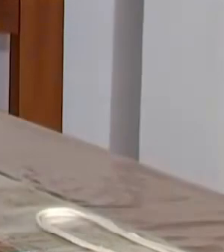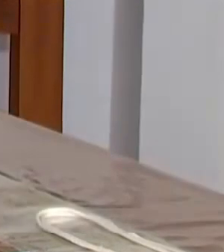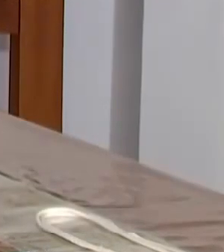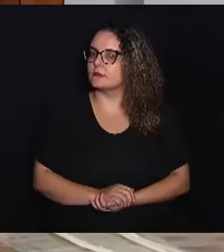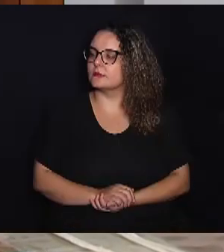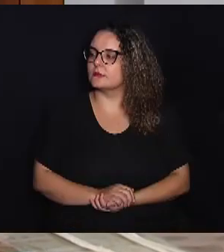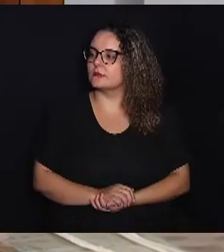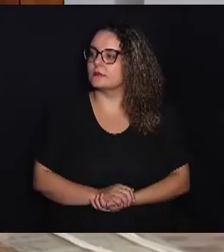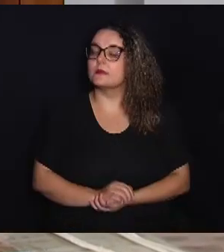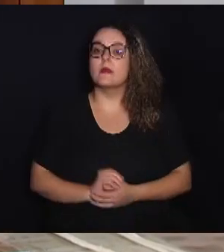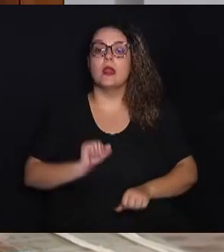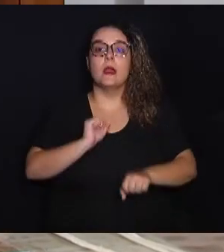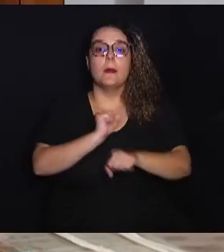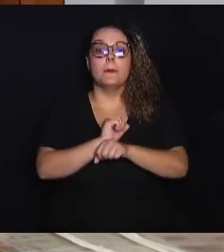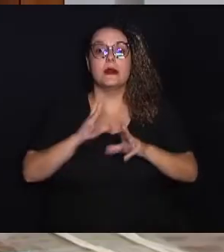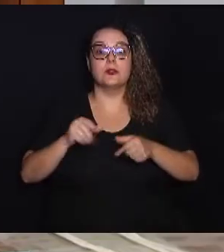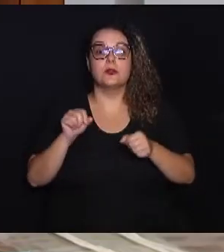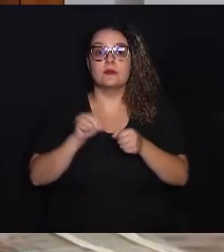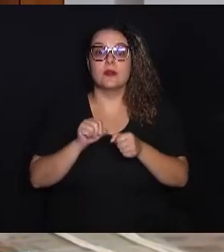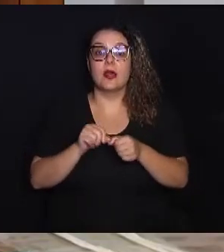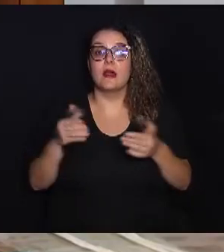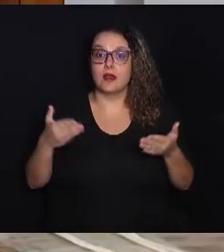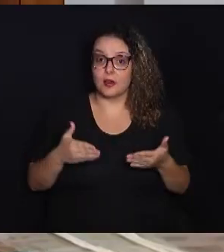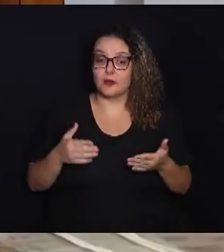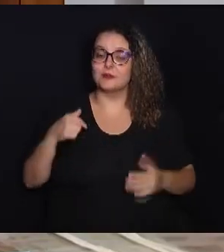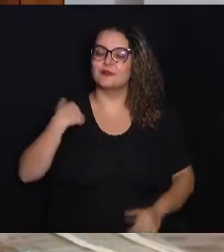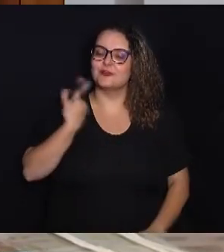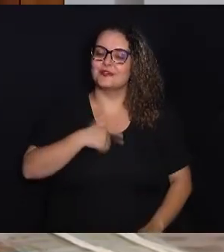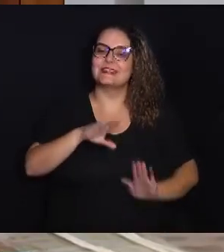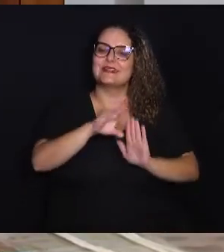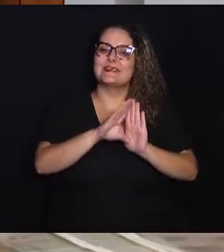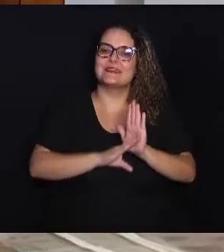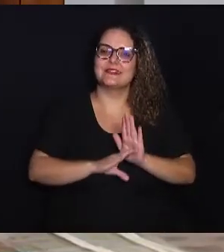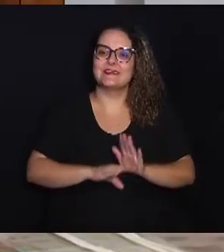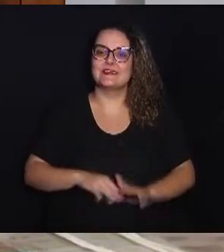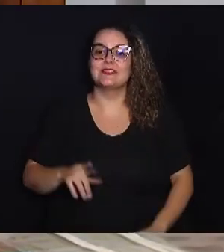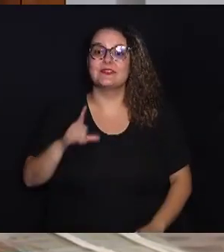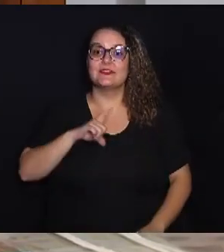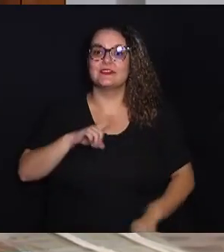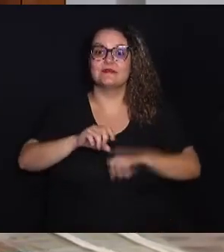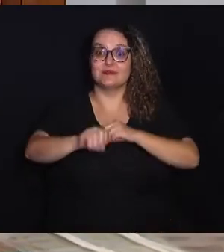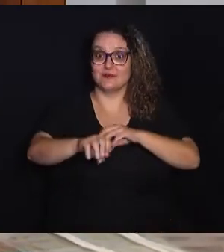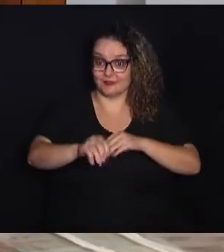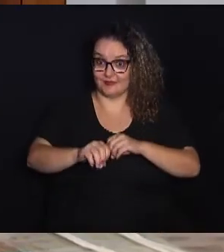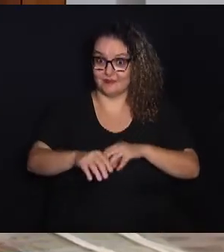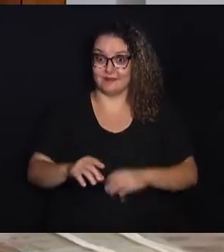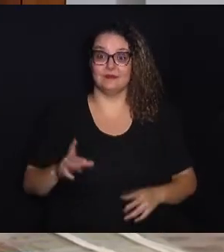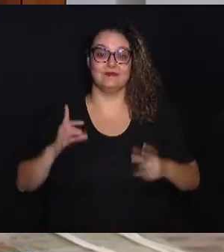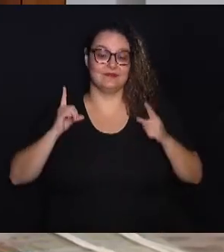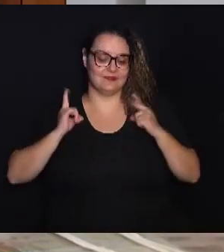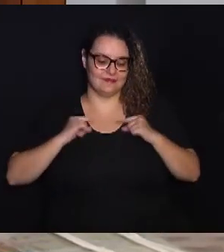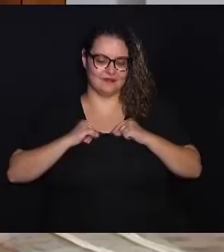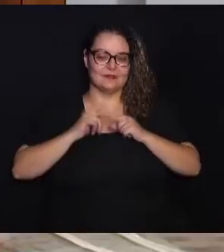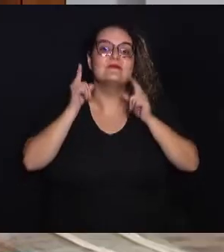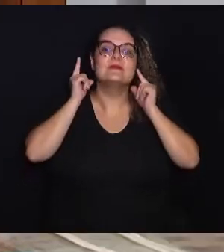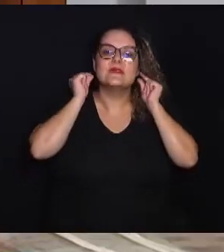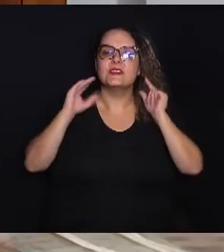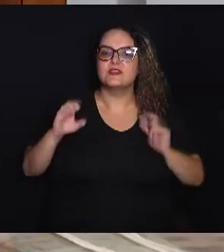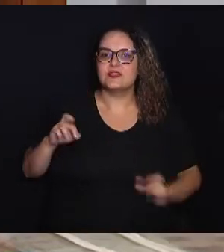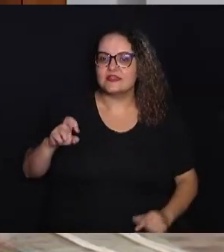Pare o que você está fazendo, porque agora aqui no nosso programa você vai ter um aulão de joias. Joias de cerâmica, já